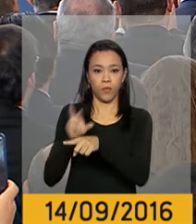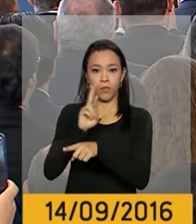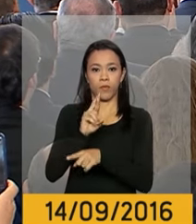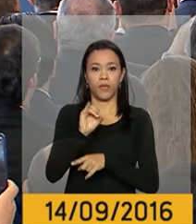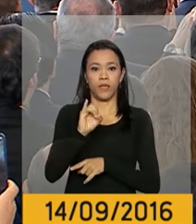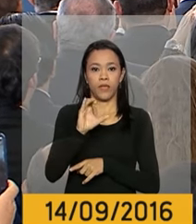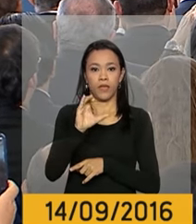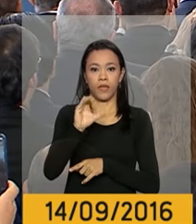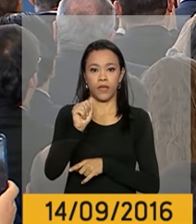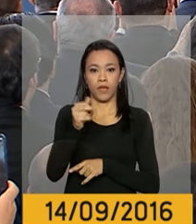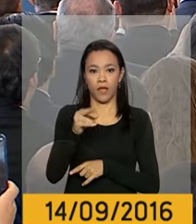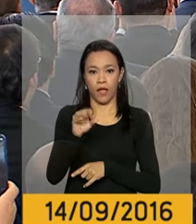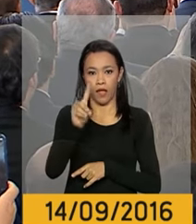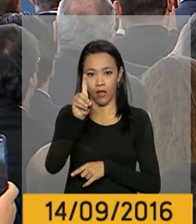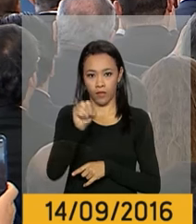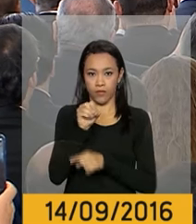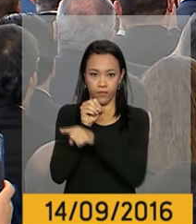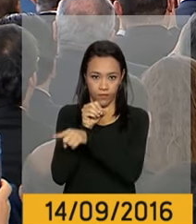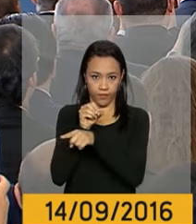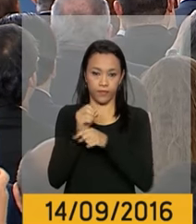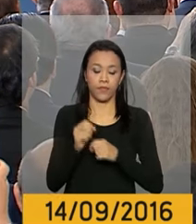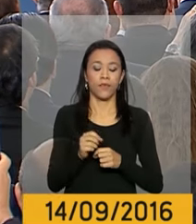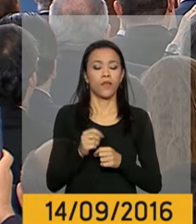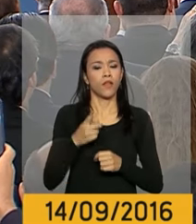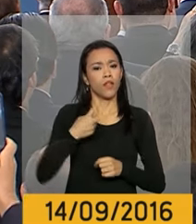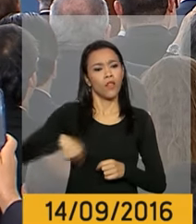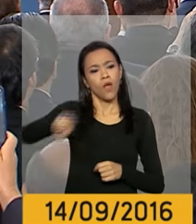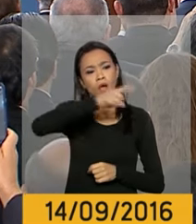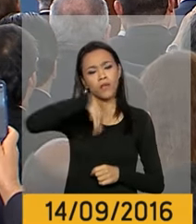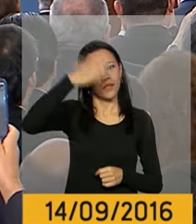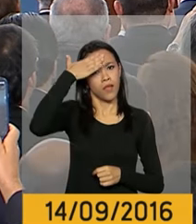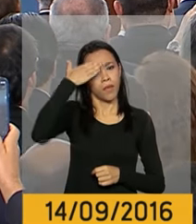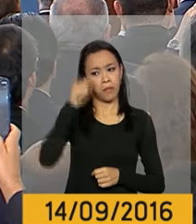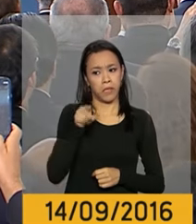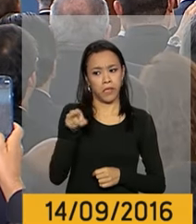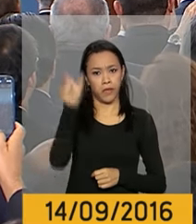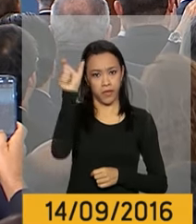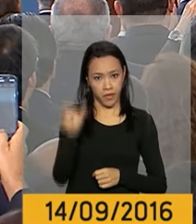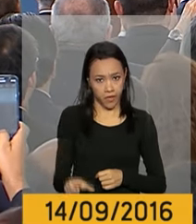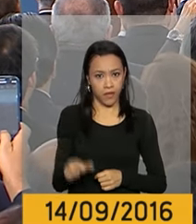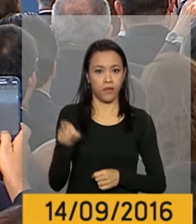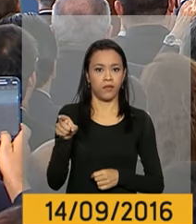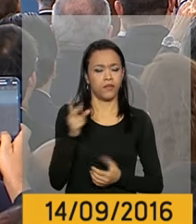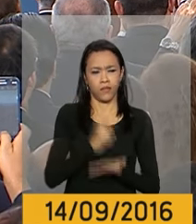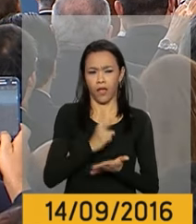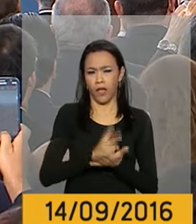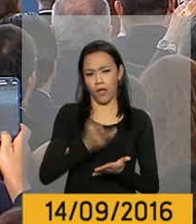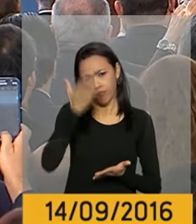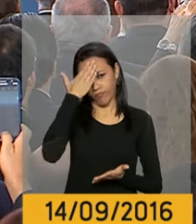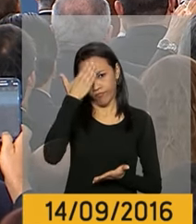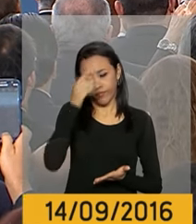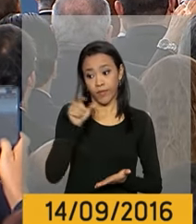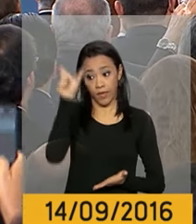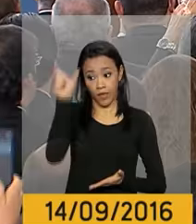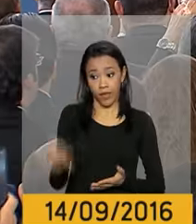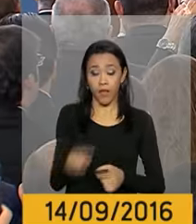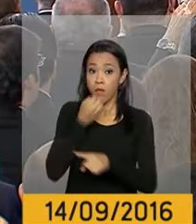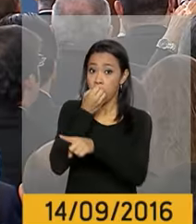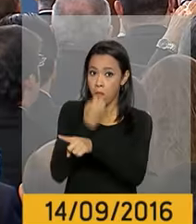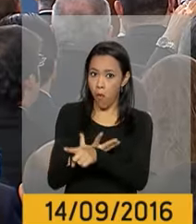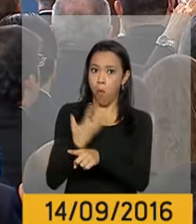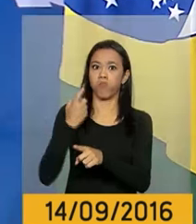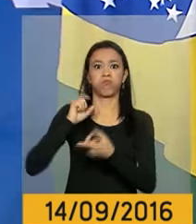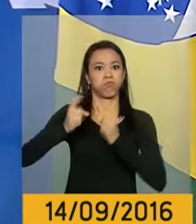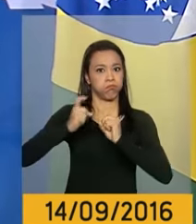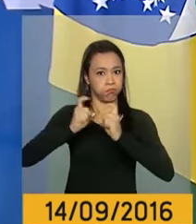Nós todos aqui sabemos que o Ricardo, sempre soubemos, o Ricardo é um bom